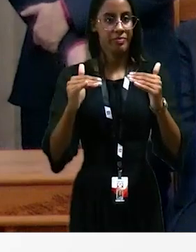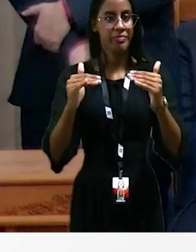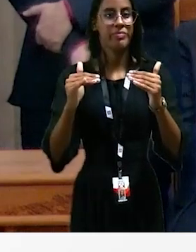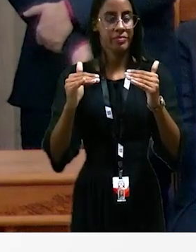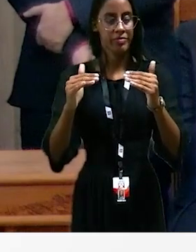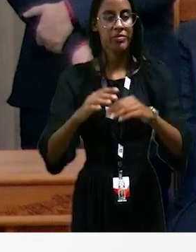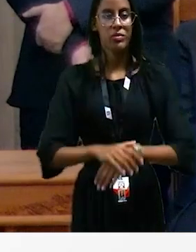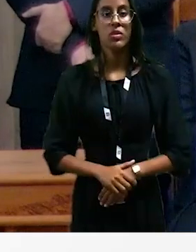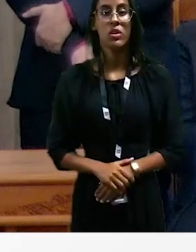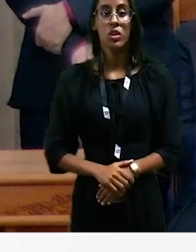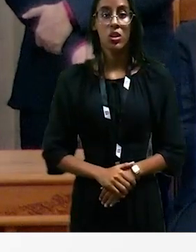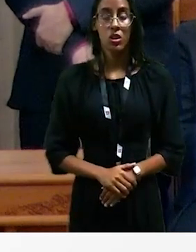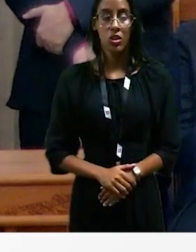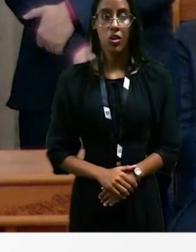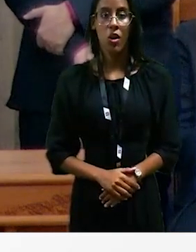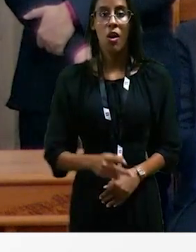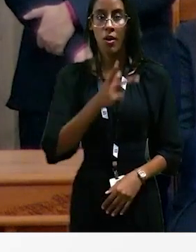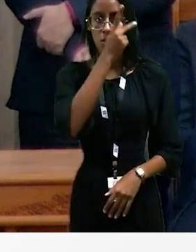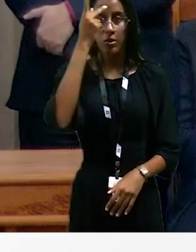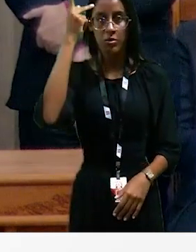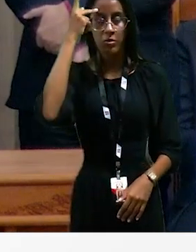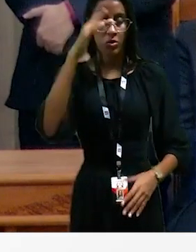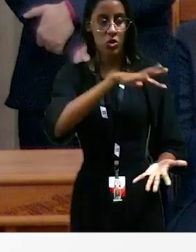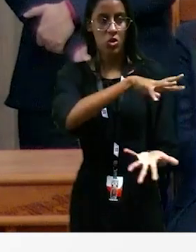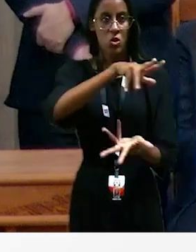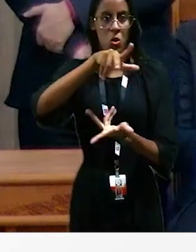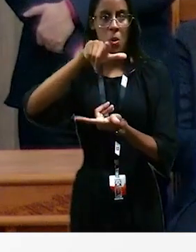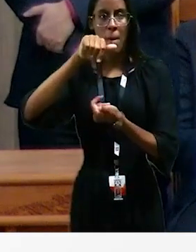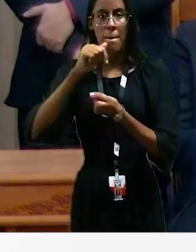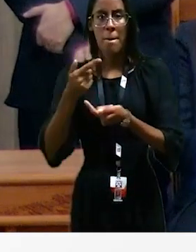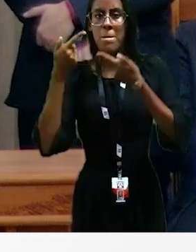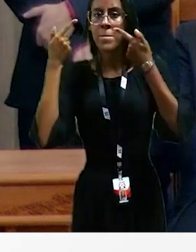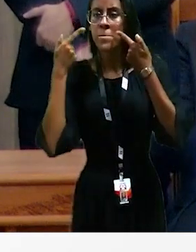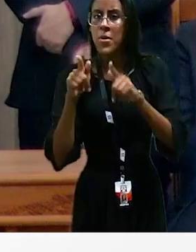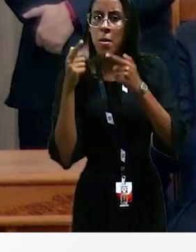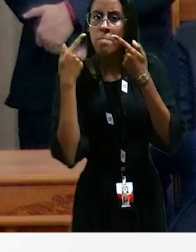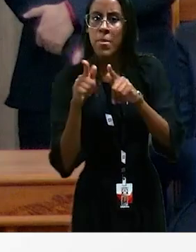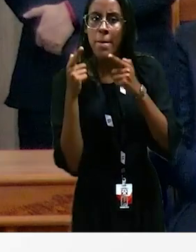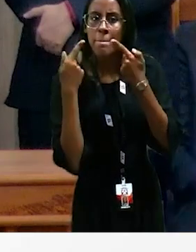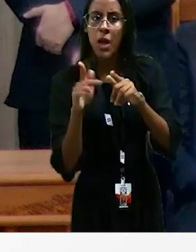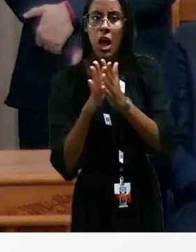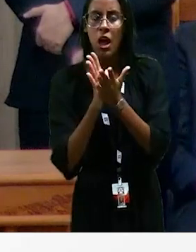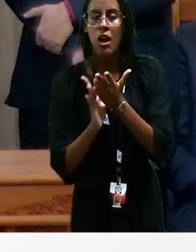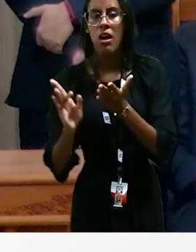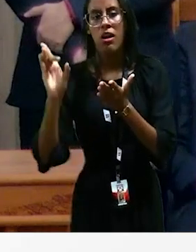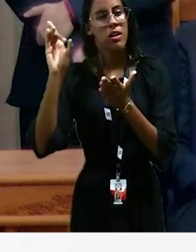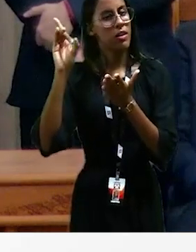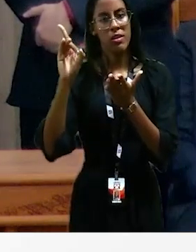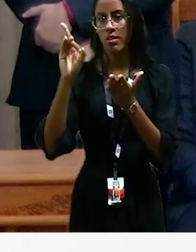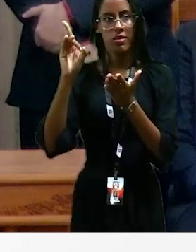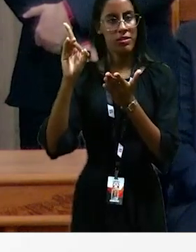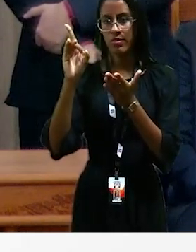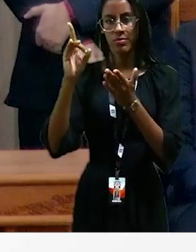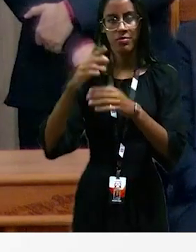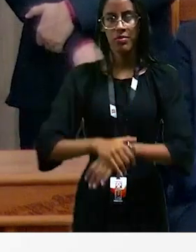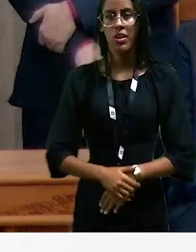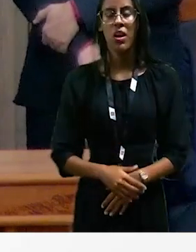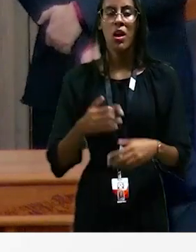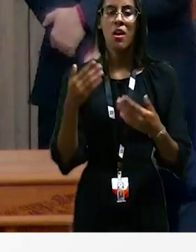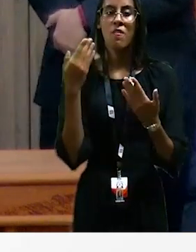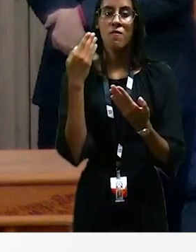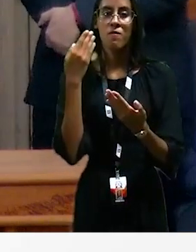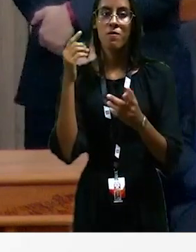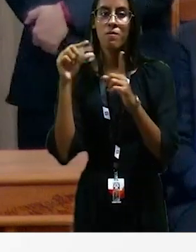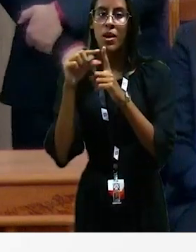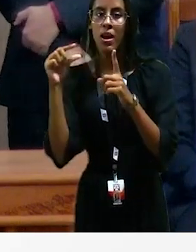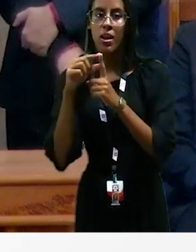lá fora as pessoas criticam Bíblia jogam crucifixo falam mal